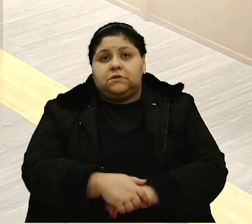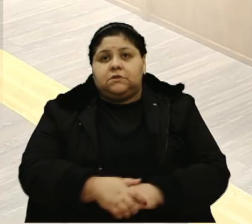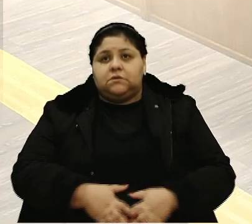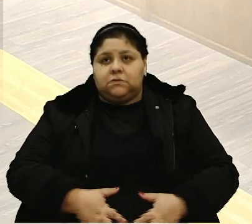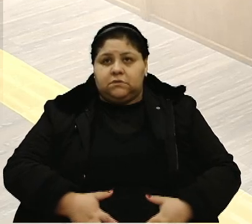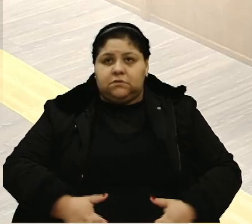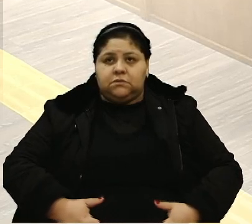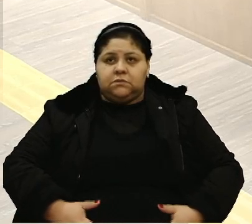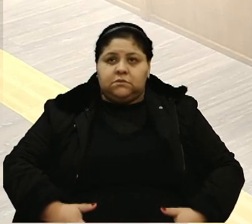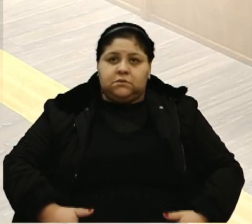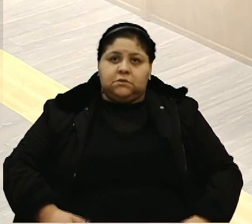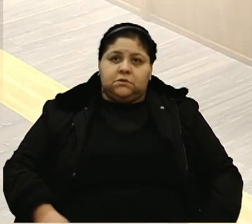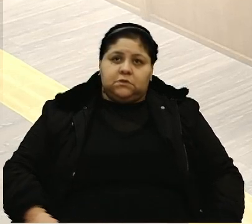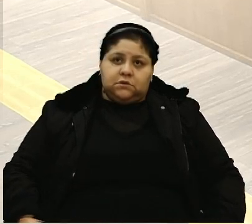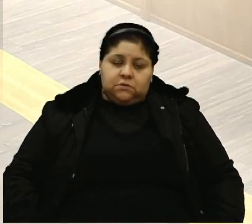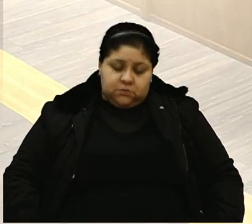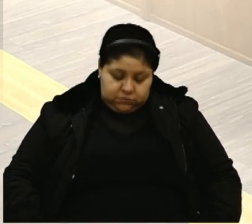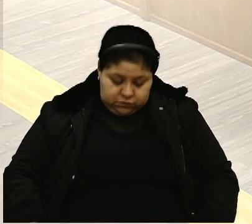Vamos lá.